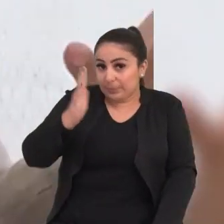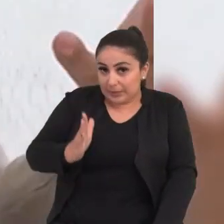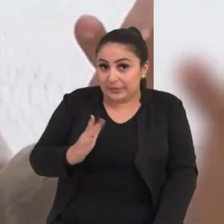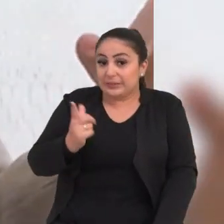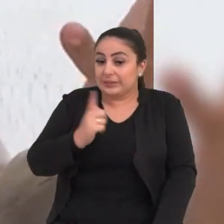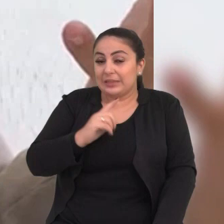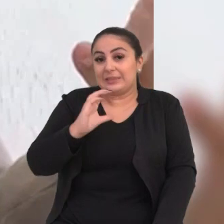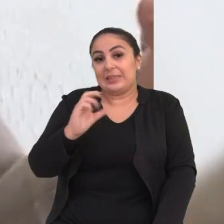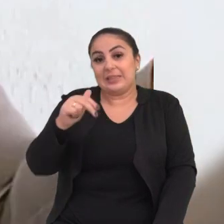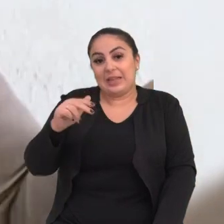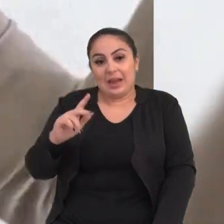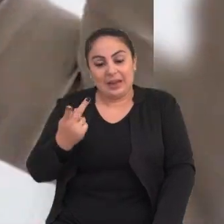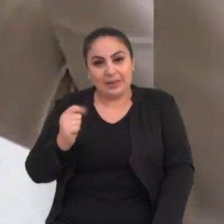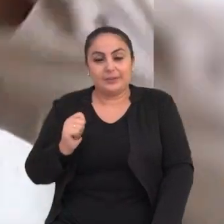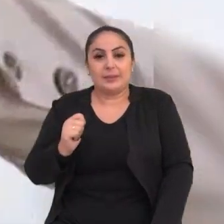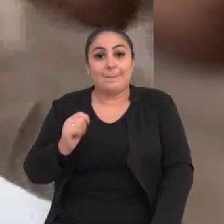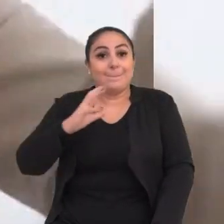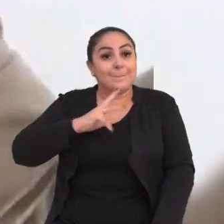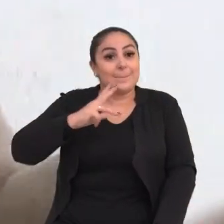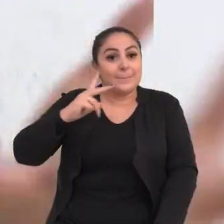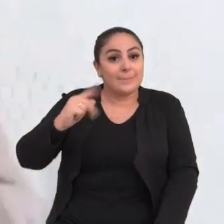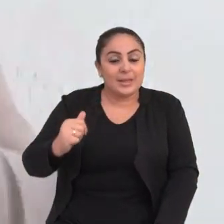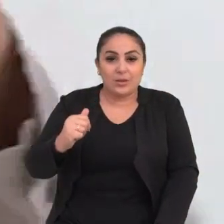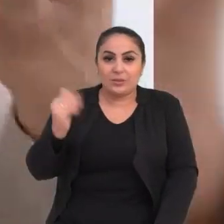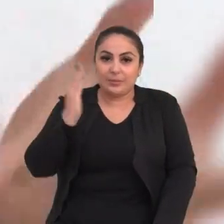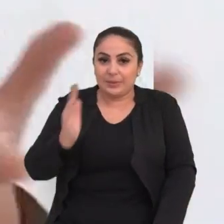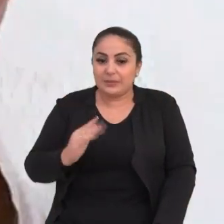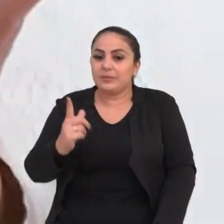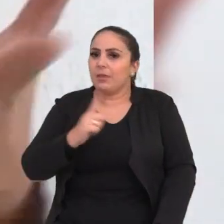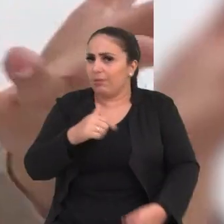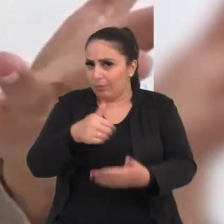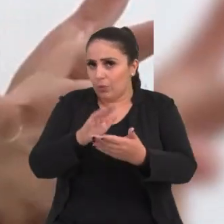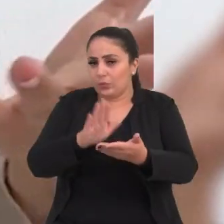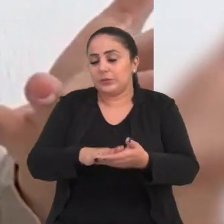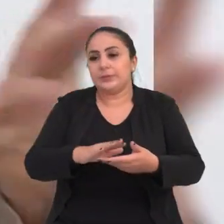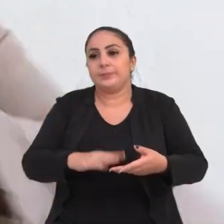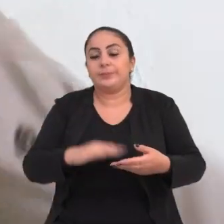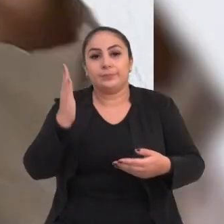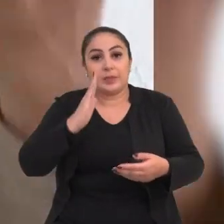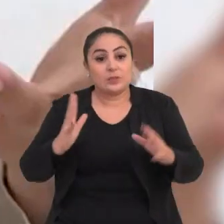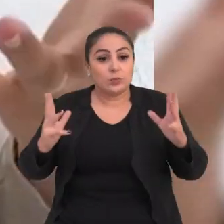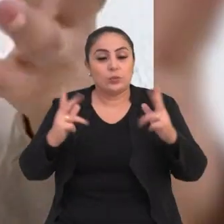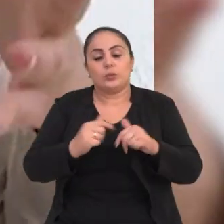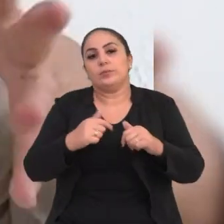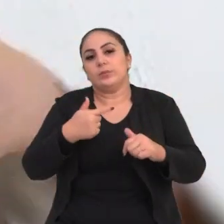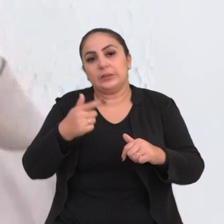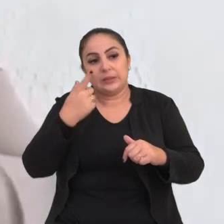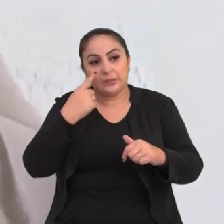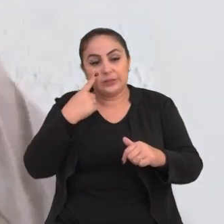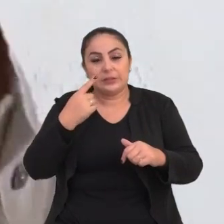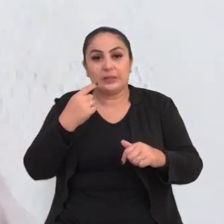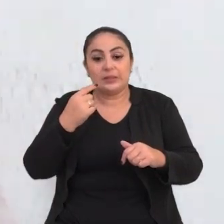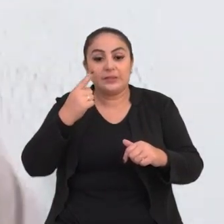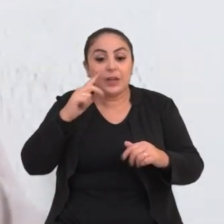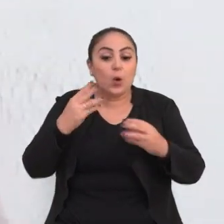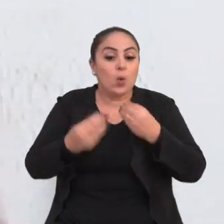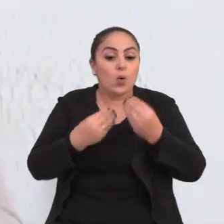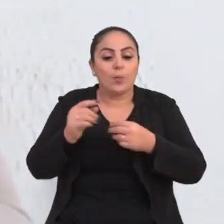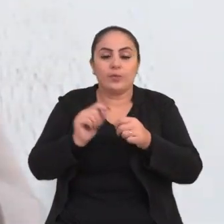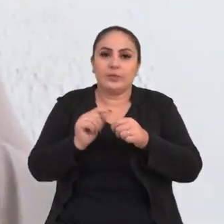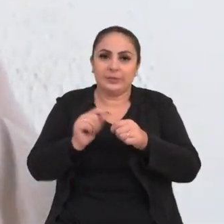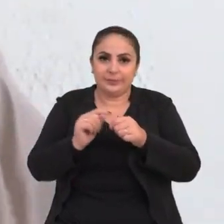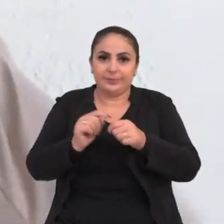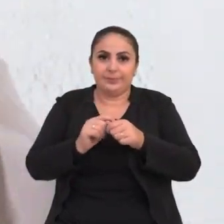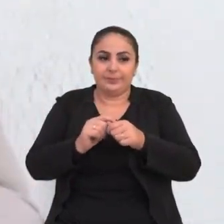de brasileiros têm CNH, milhões de brasileiros cometem infrações e são multados no Brasil inteiro, então eles vão ter que fazer essa